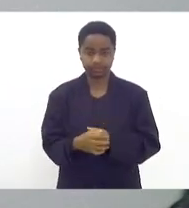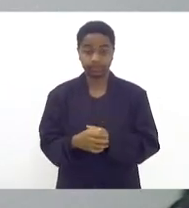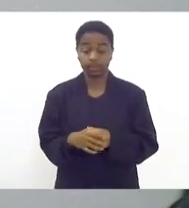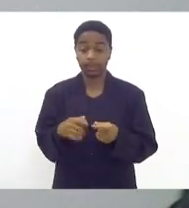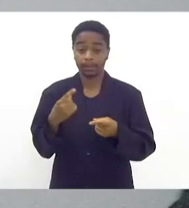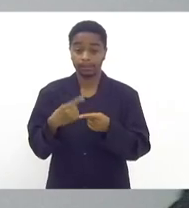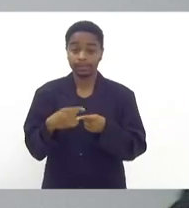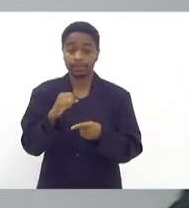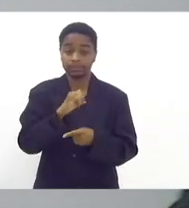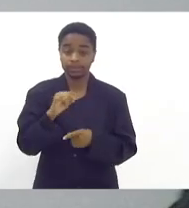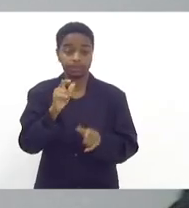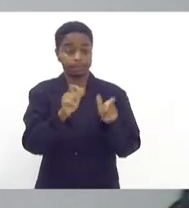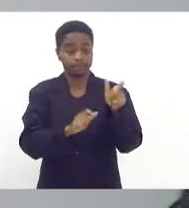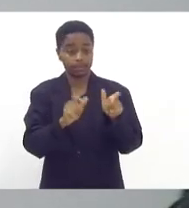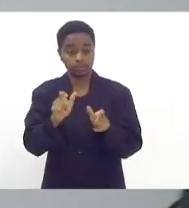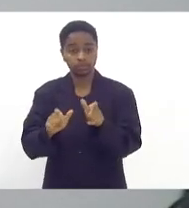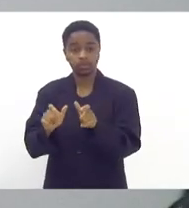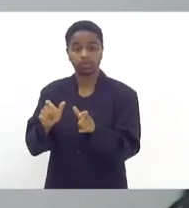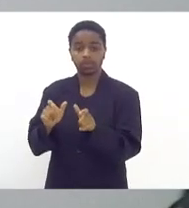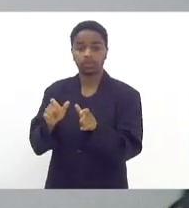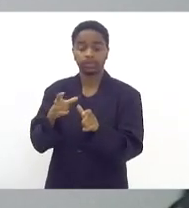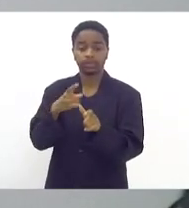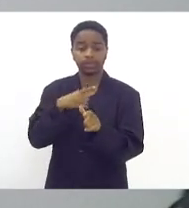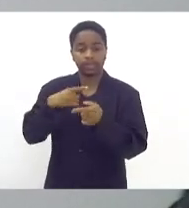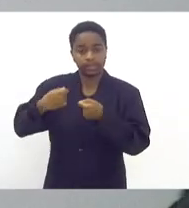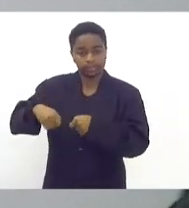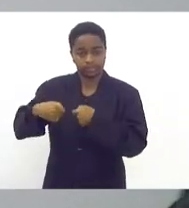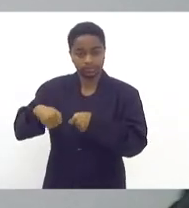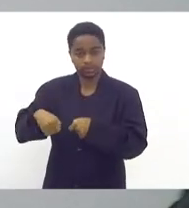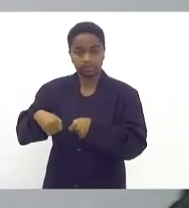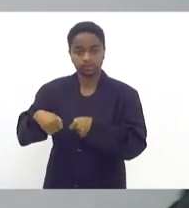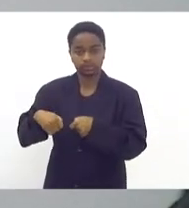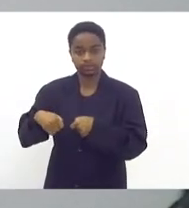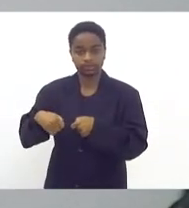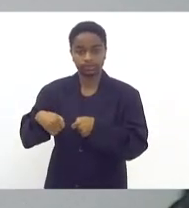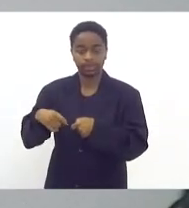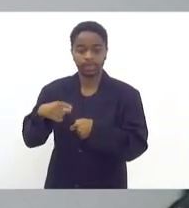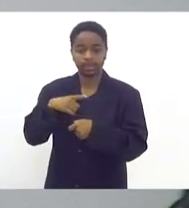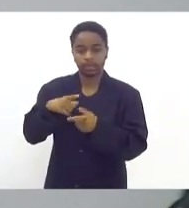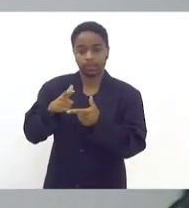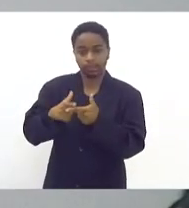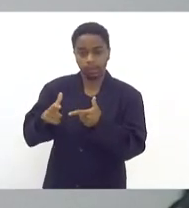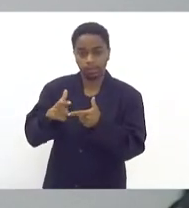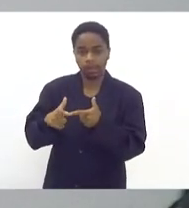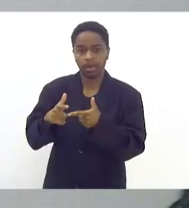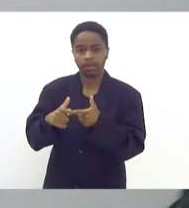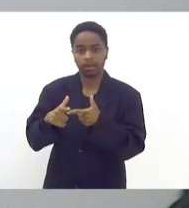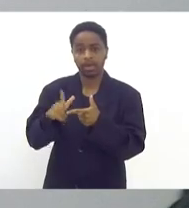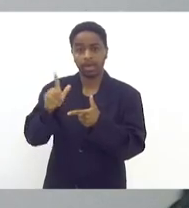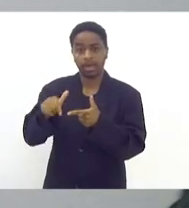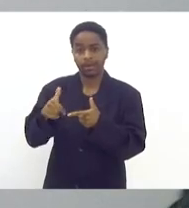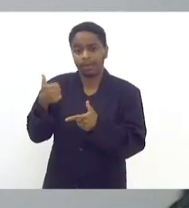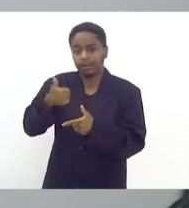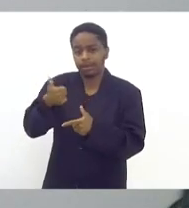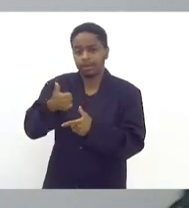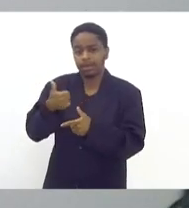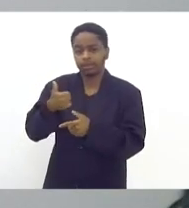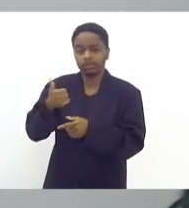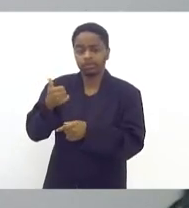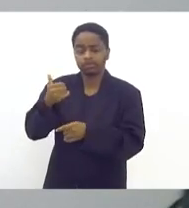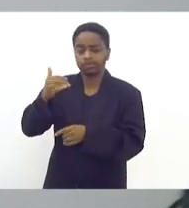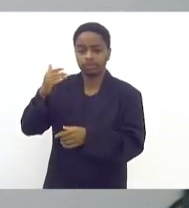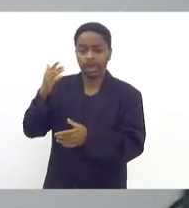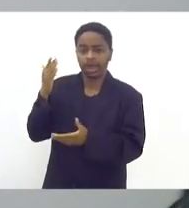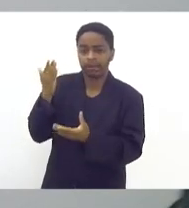pessoas vêm trazendo aquela demanda aquela problemática eles são os primeiros juízes eles